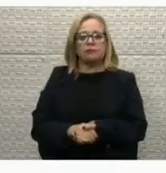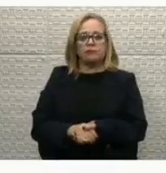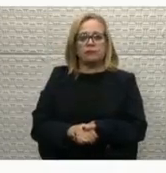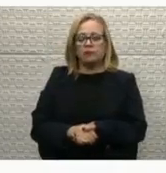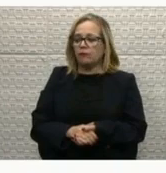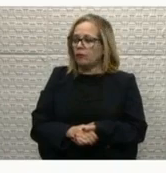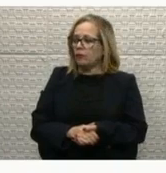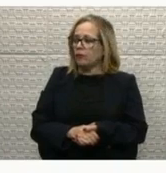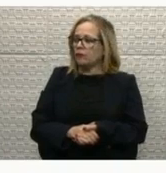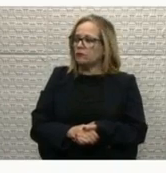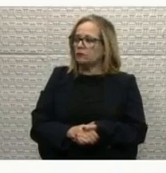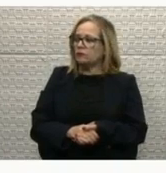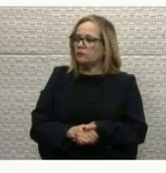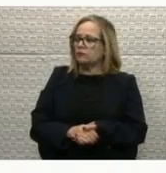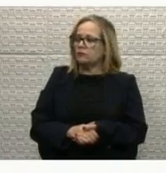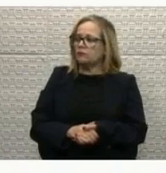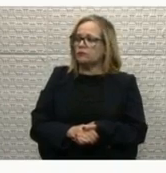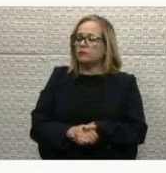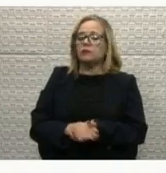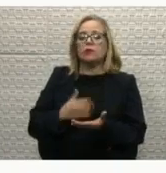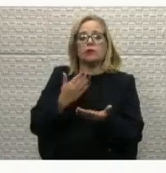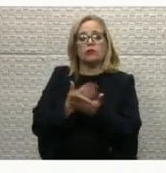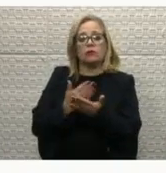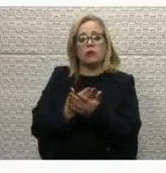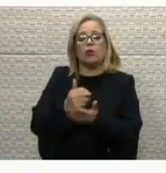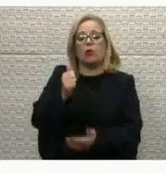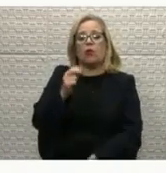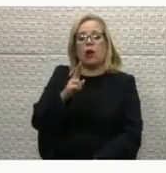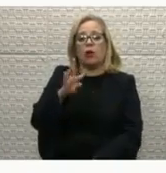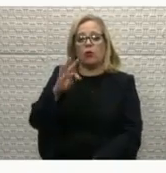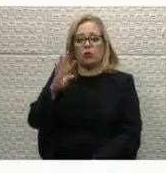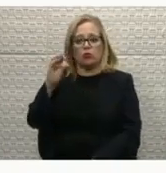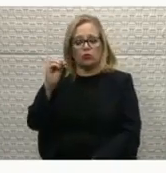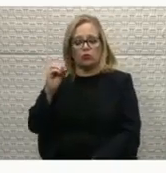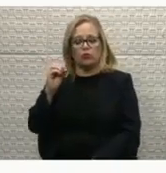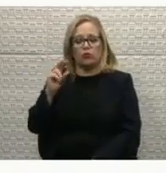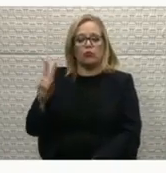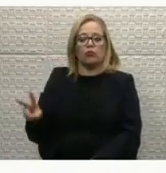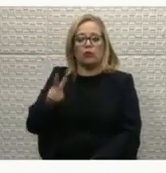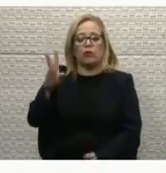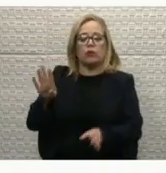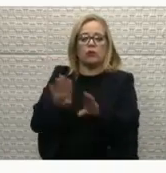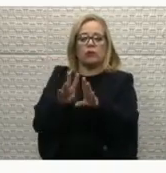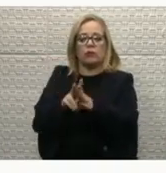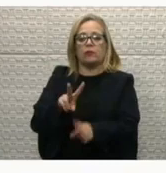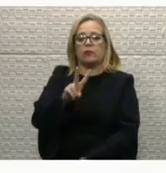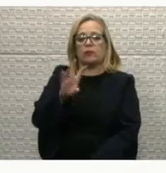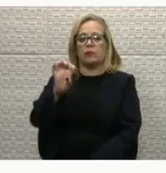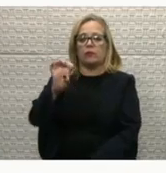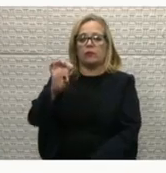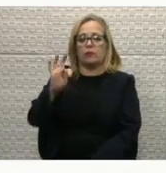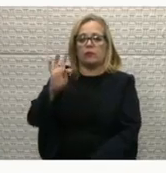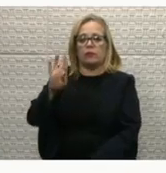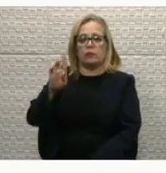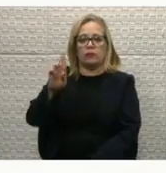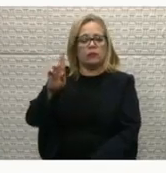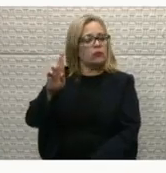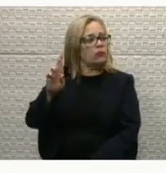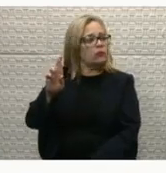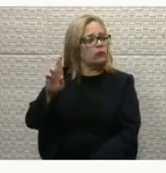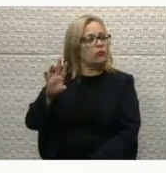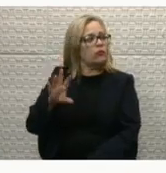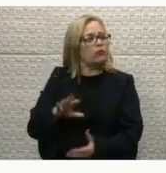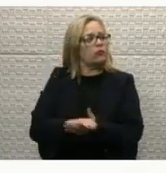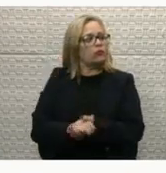E nós queremos estudar os autovalores e os autovetores. Então, eu sei que a transformação aplicada sobre o vetor é